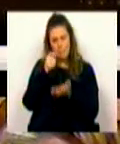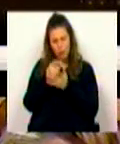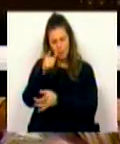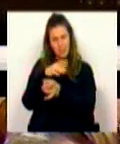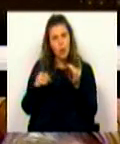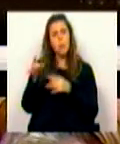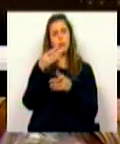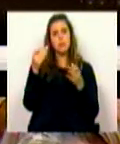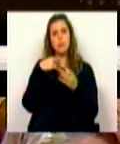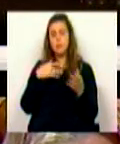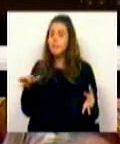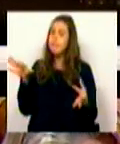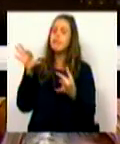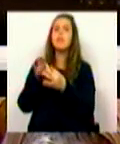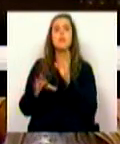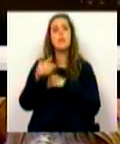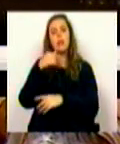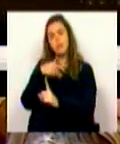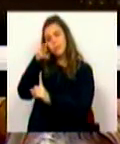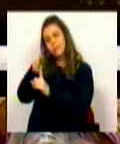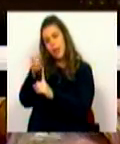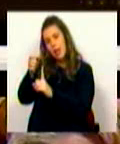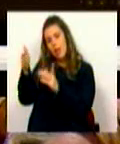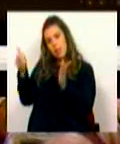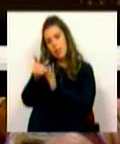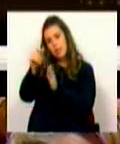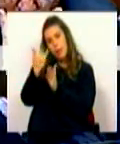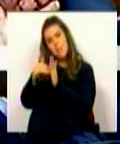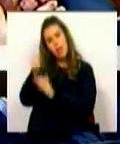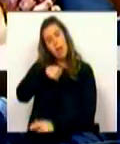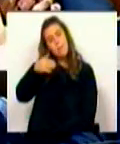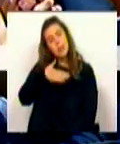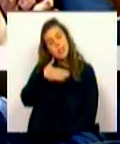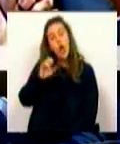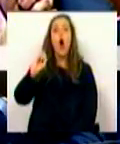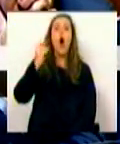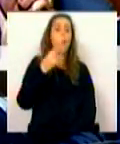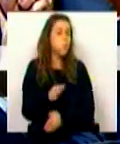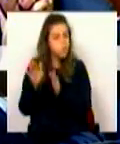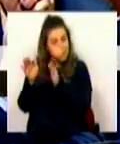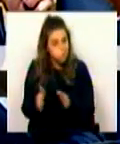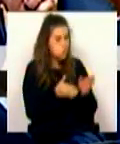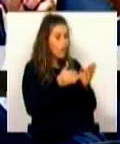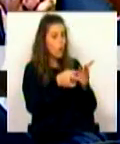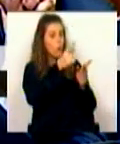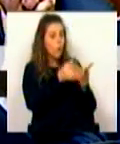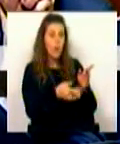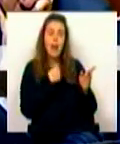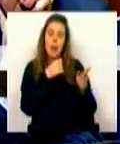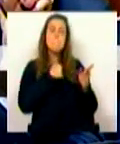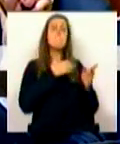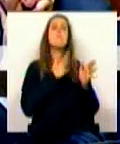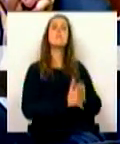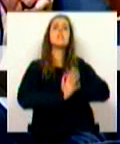europeus vão incidir sobre as nossas pequenas e médias empresas ou vão incidir sobre as grandes